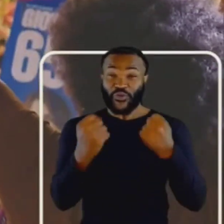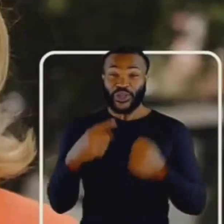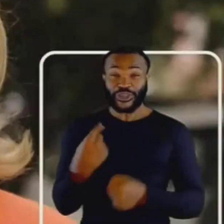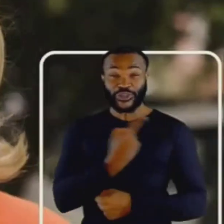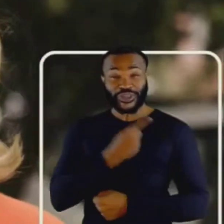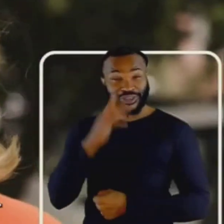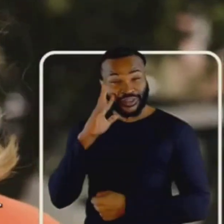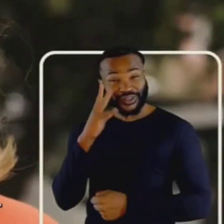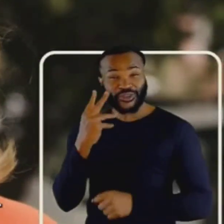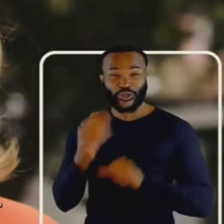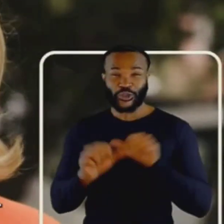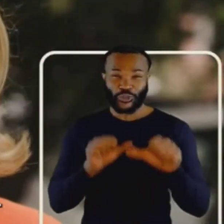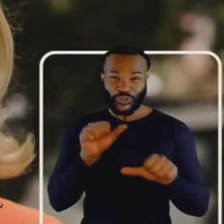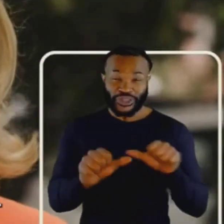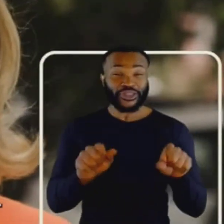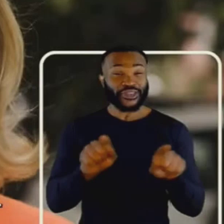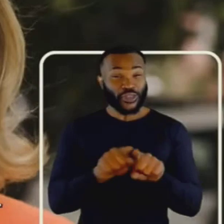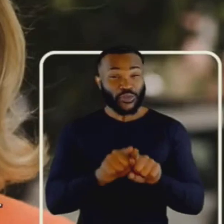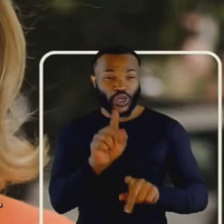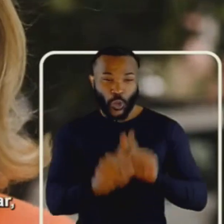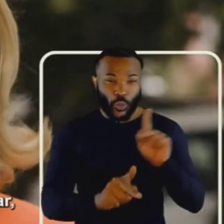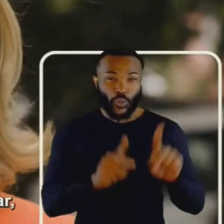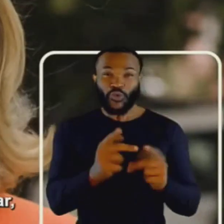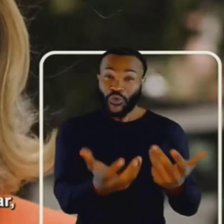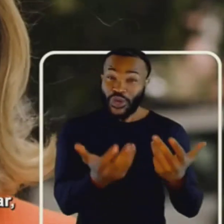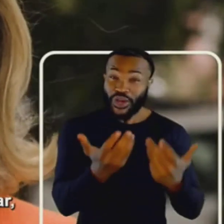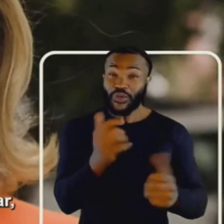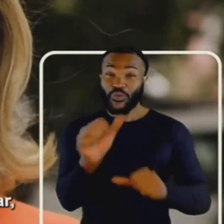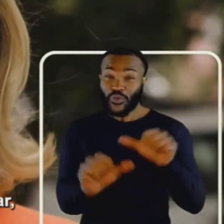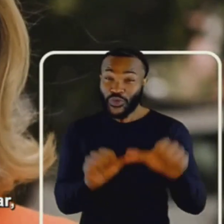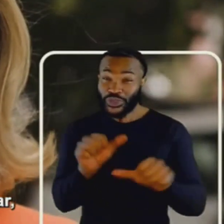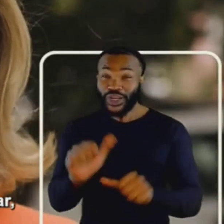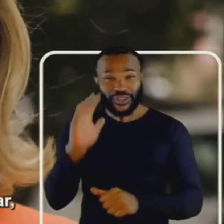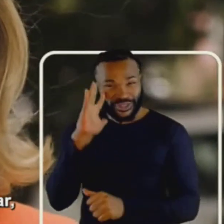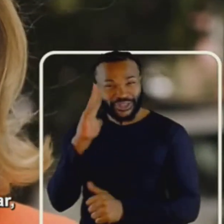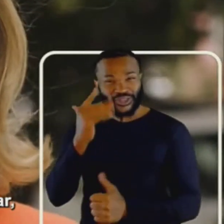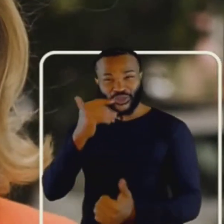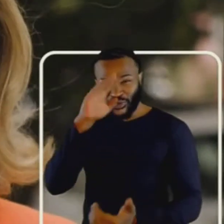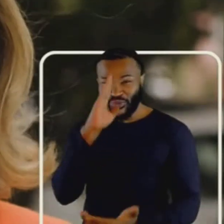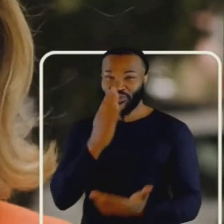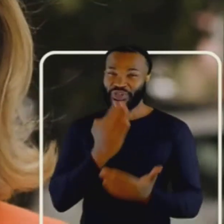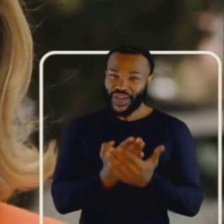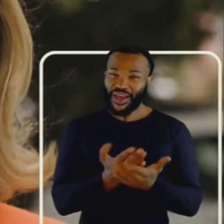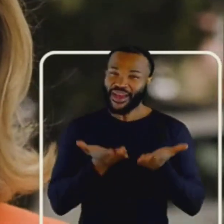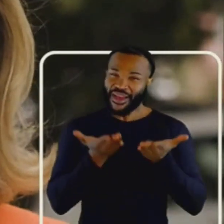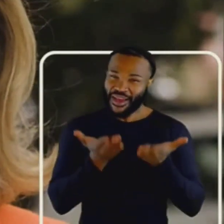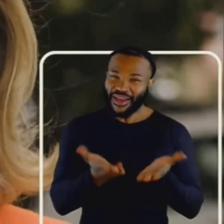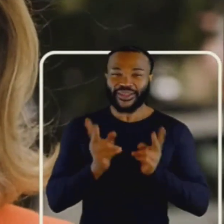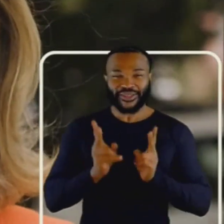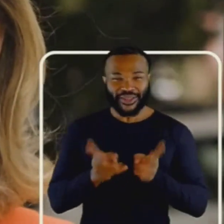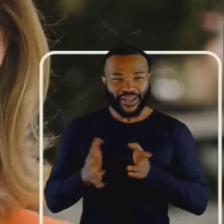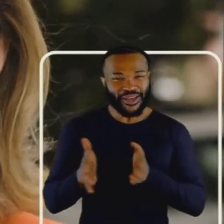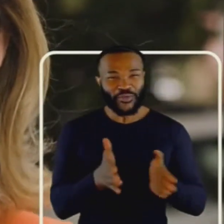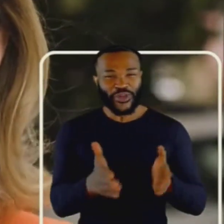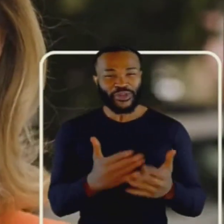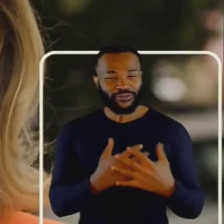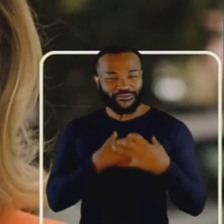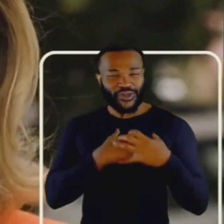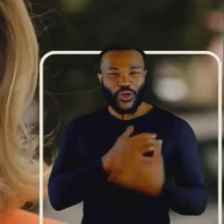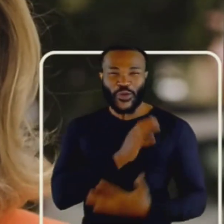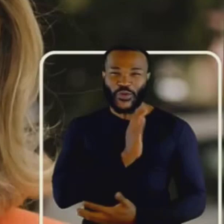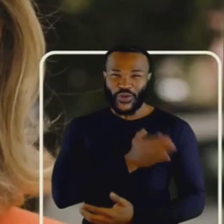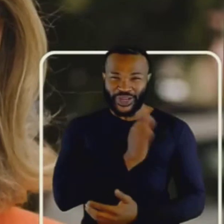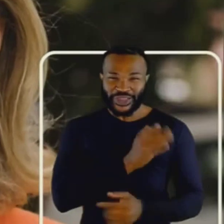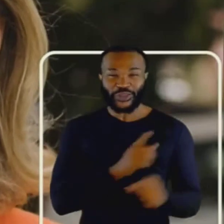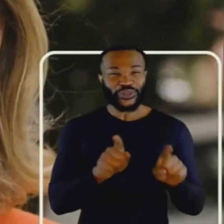pode ser mais forte do que a decisão de mudança. E quando um povo decide mudar, decide confiar, ele segue o caminho